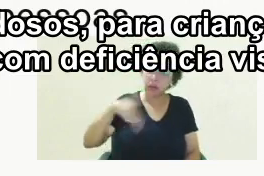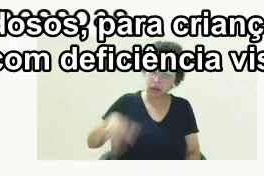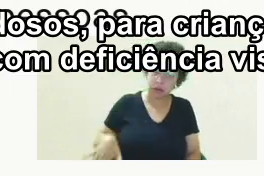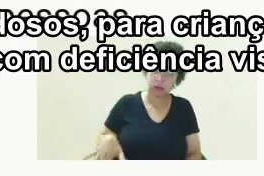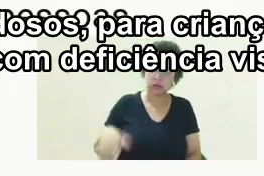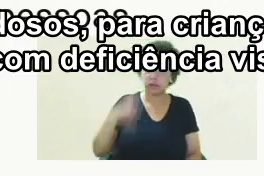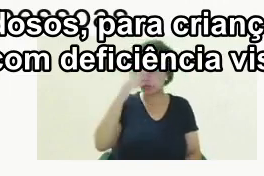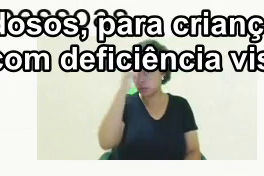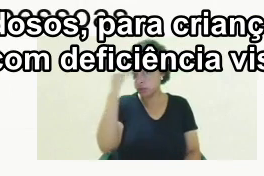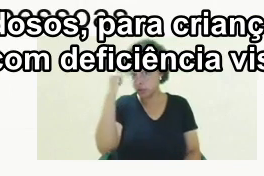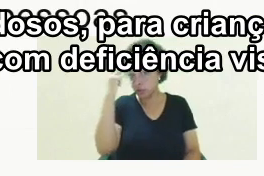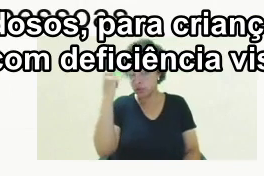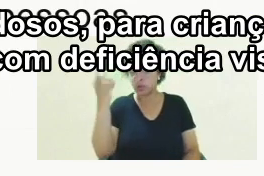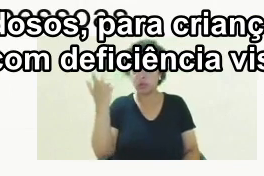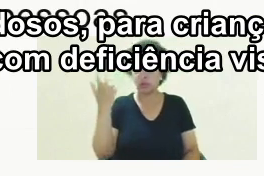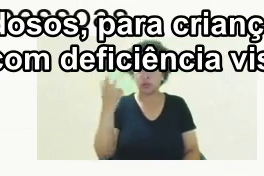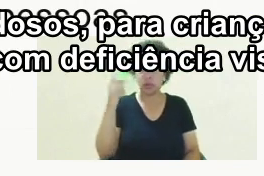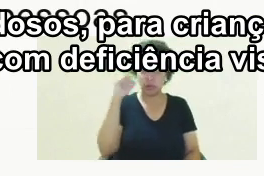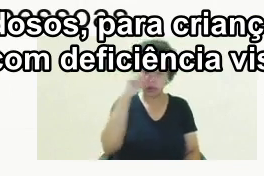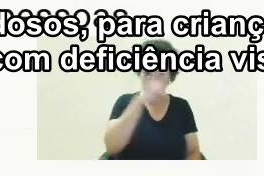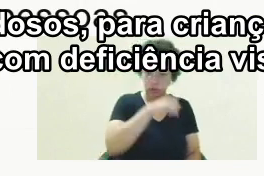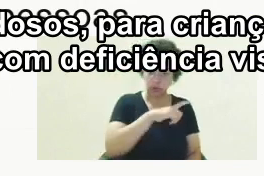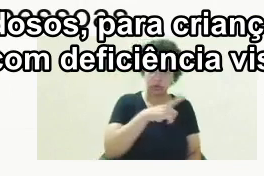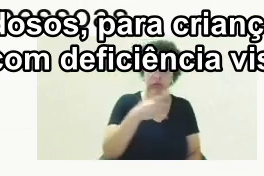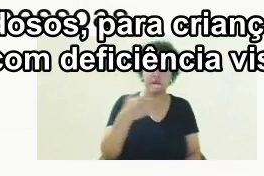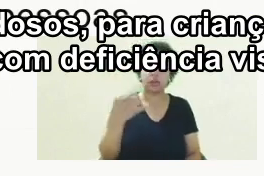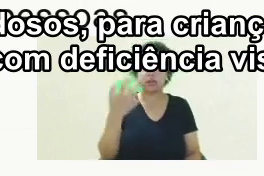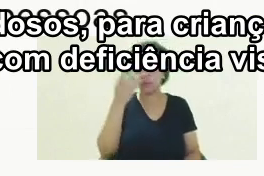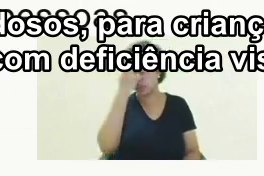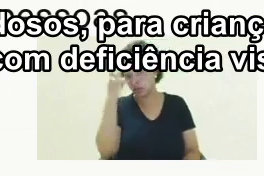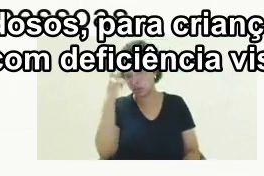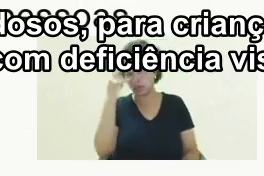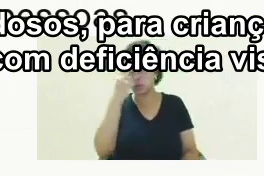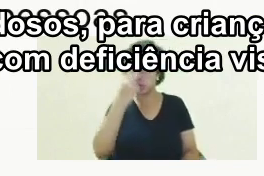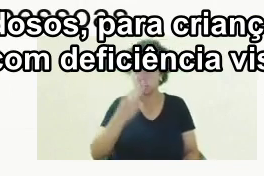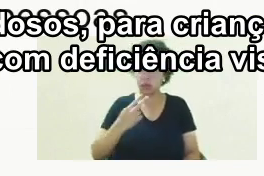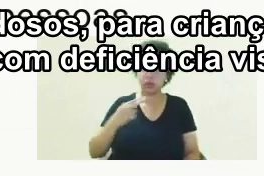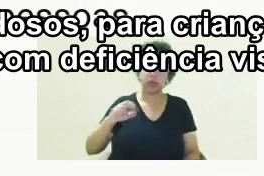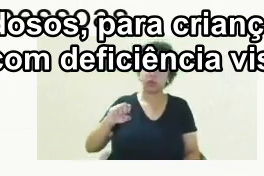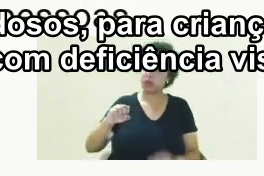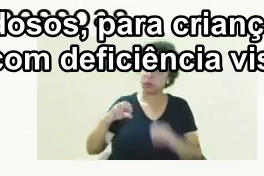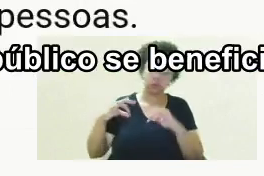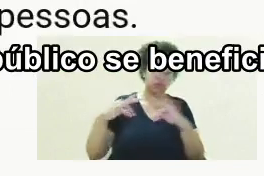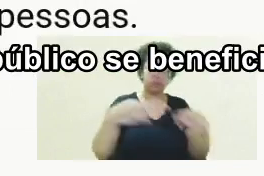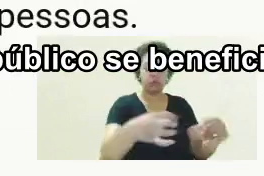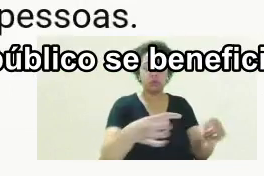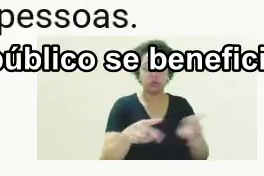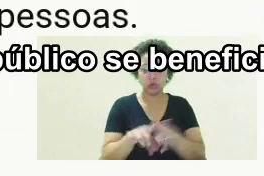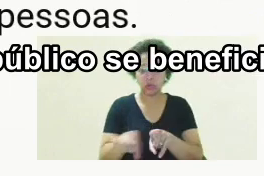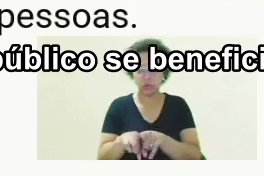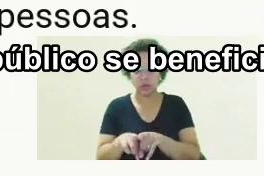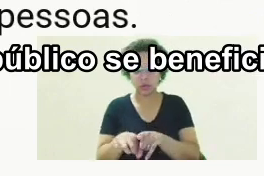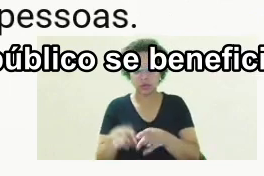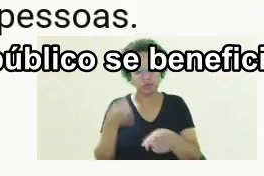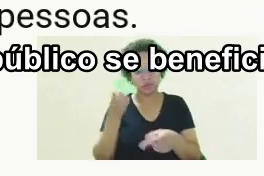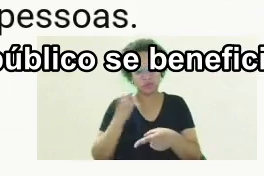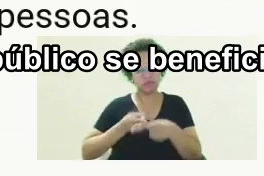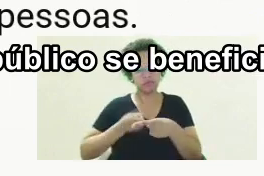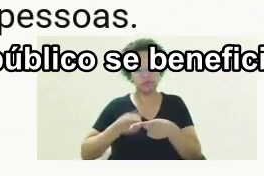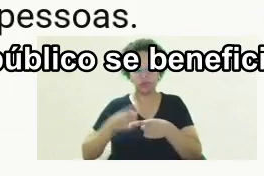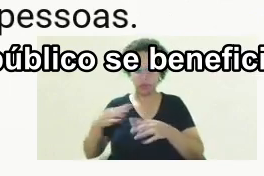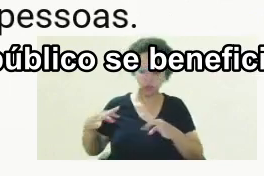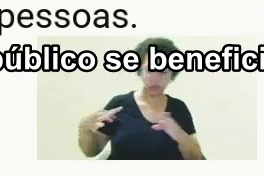com déficit cognitivo, pessoas com deficiência visual e todas as pessoas. Mas como assim todo esse público